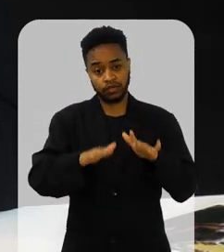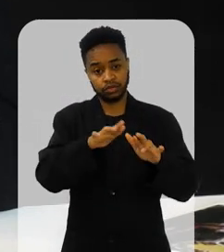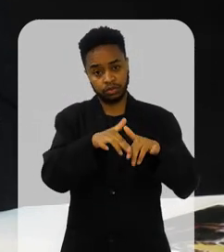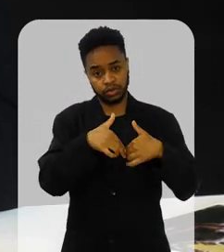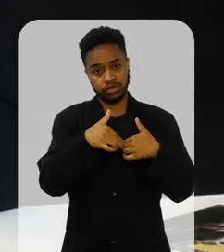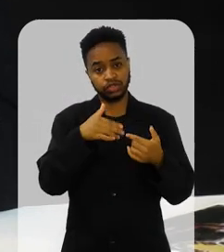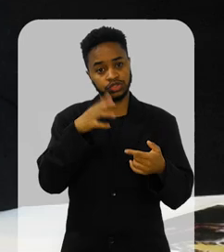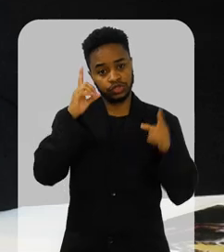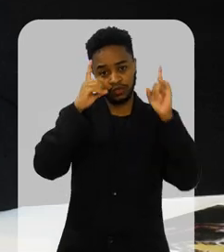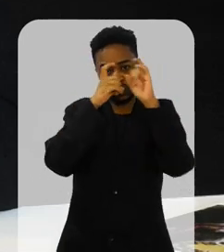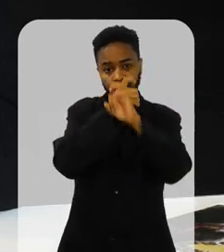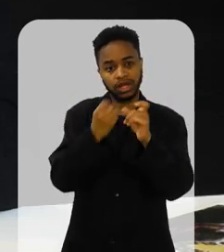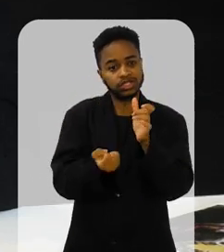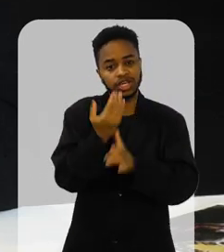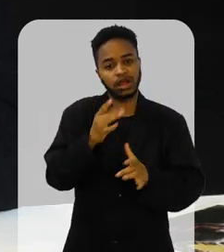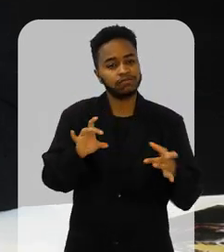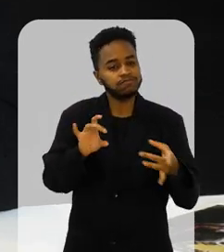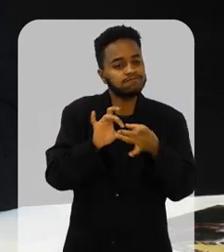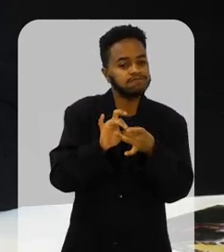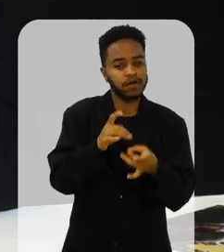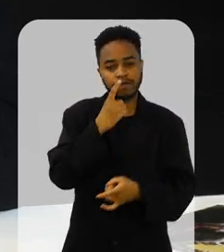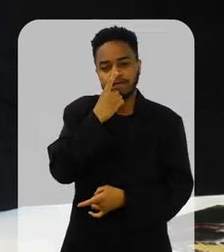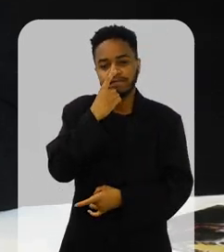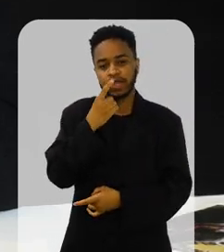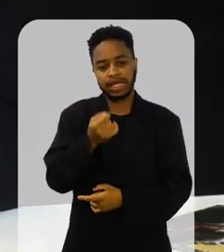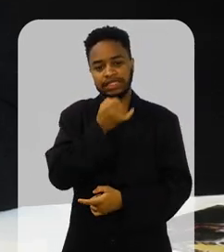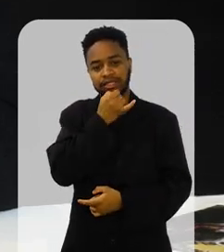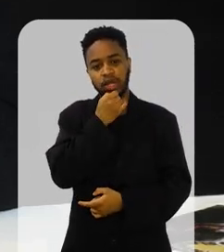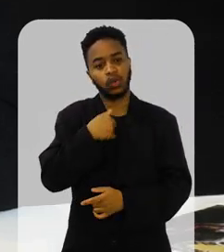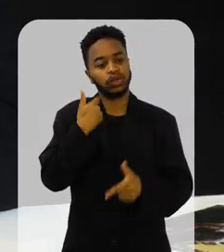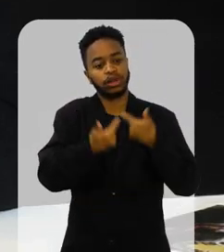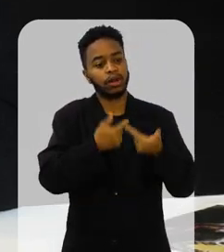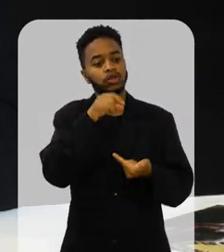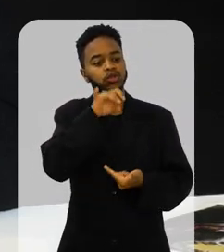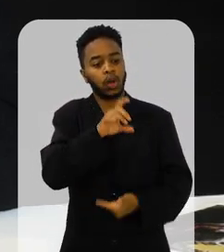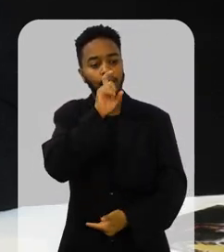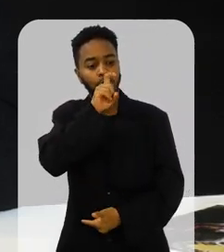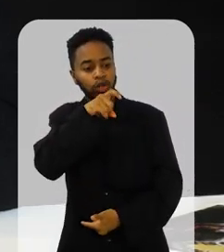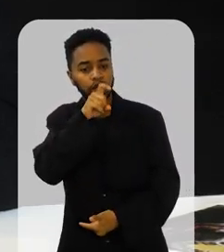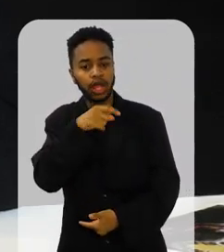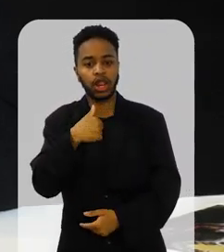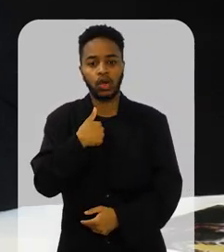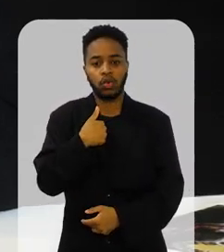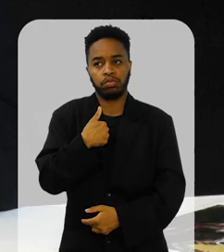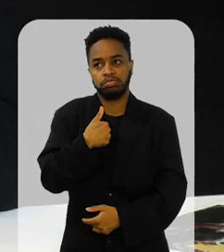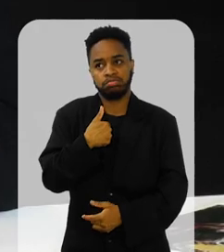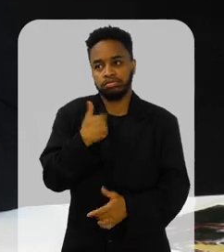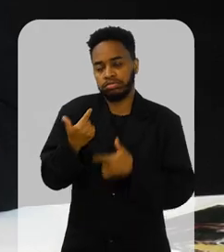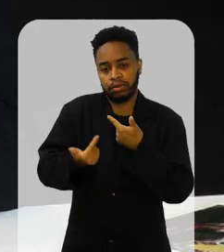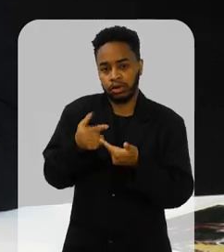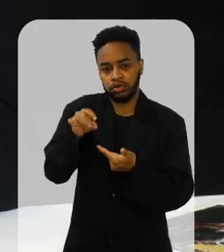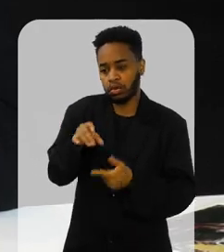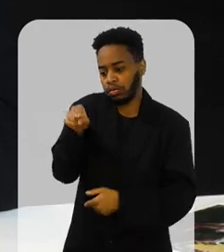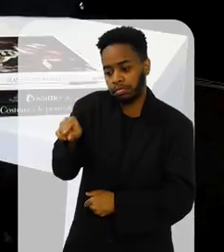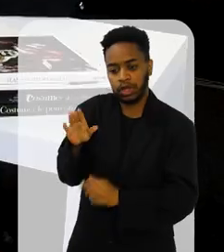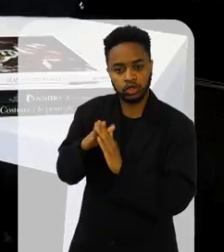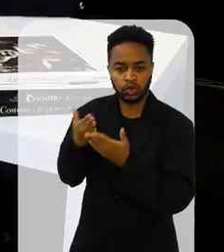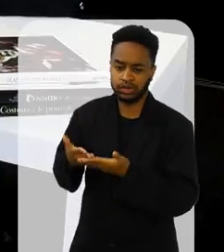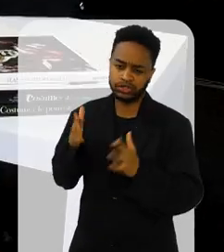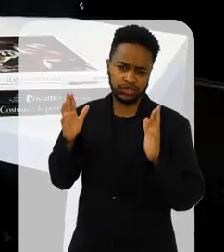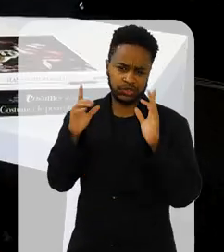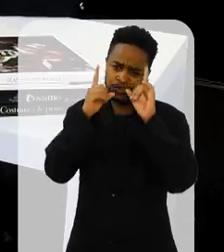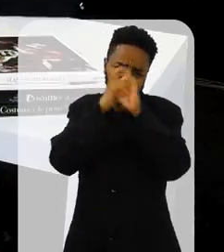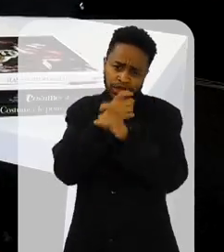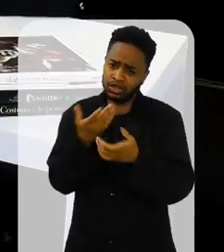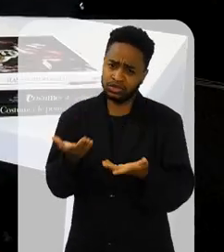grande dificuldade de você criar essa afinidade, né? Ah, eu só vou trabalhar na Portela, eu só vou trabalhar. É muito difícil segurar, né?